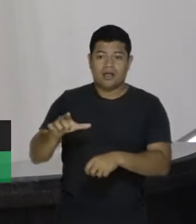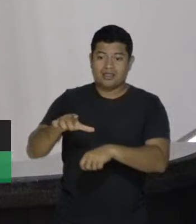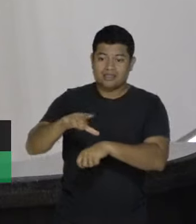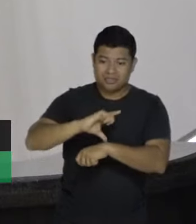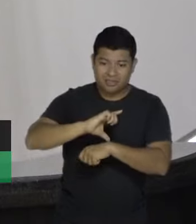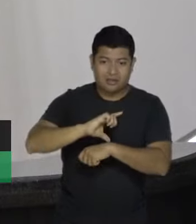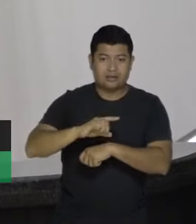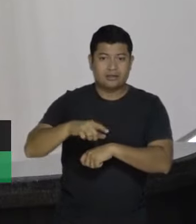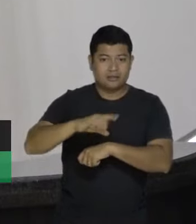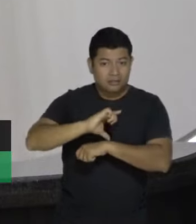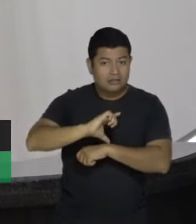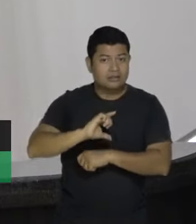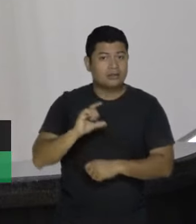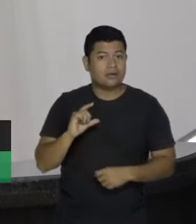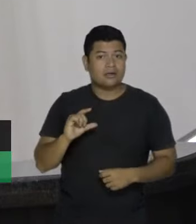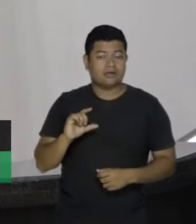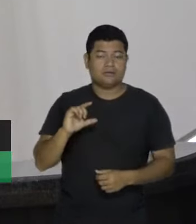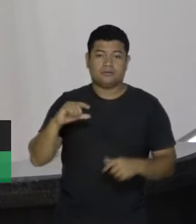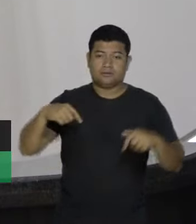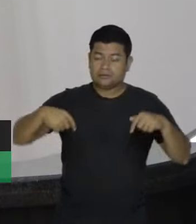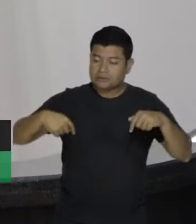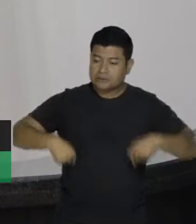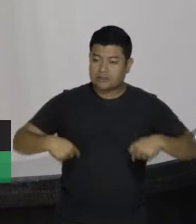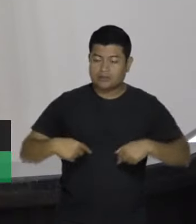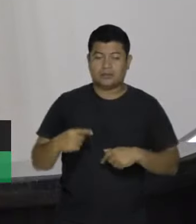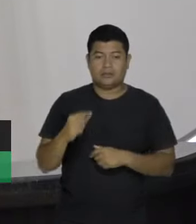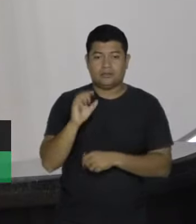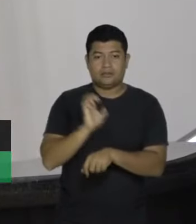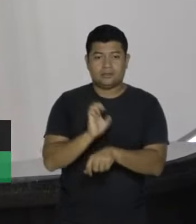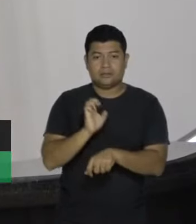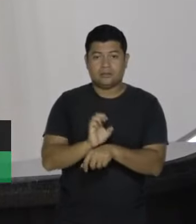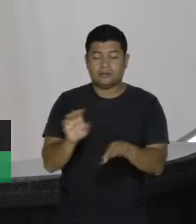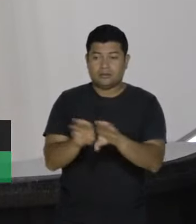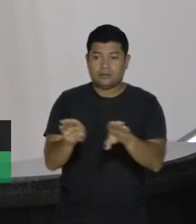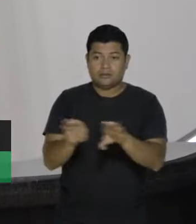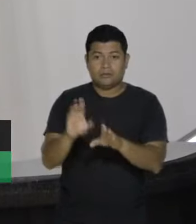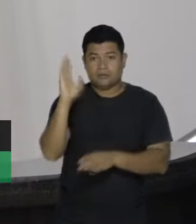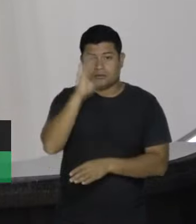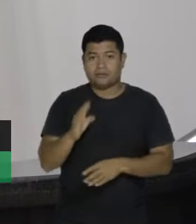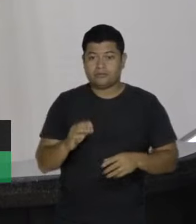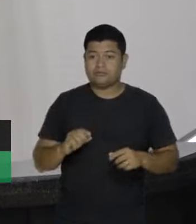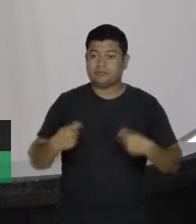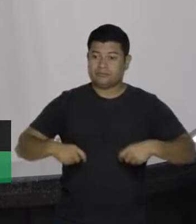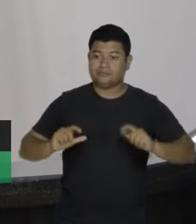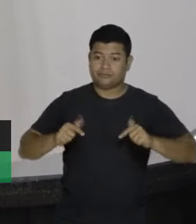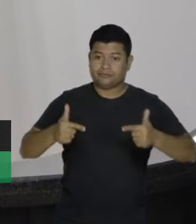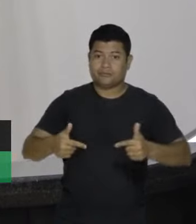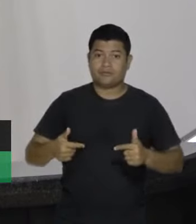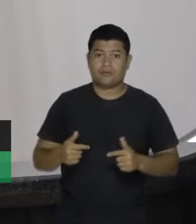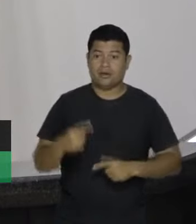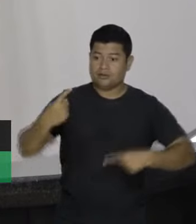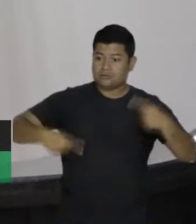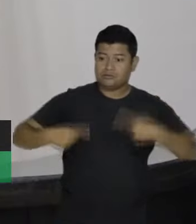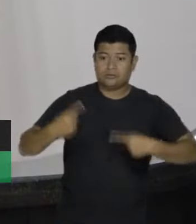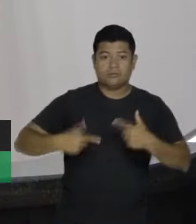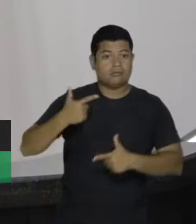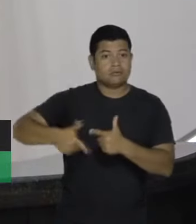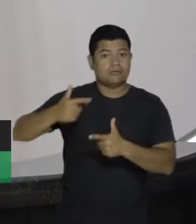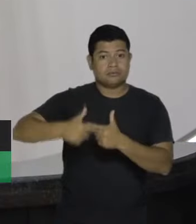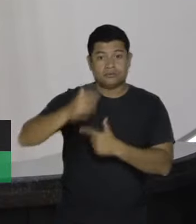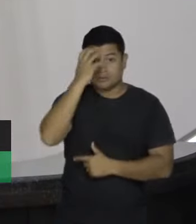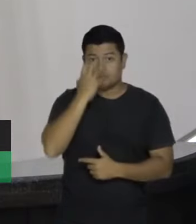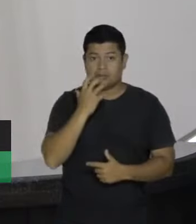de um atraso que o nosso país e o nosso Estado têm que enfrentar na discussão de problemas tão sérios. Nós temos um projeto